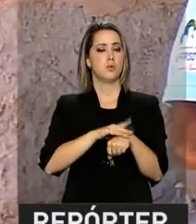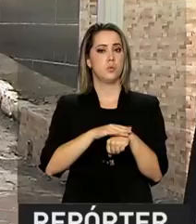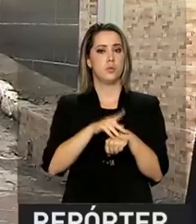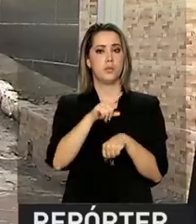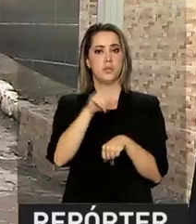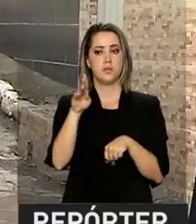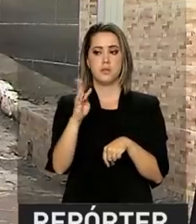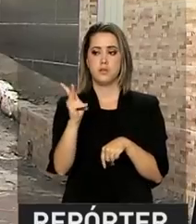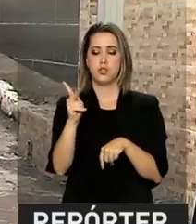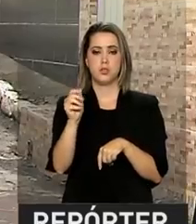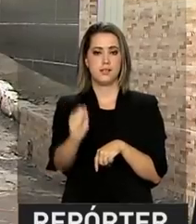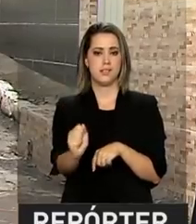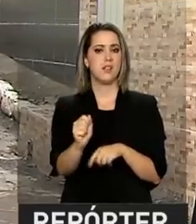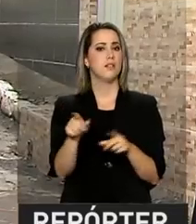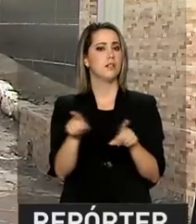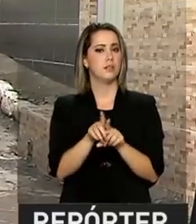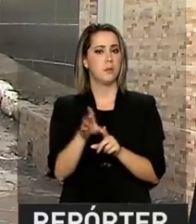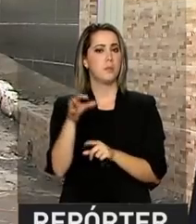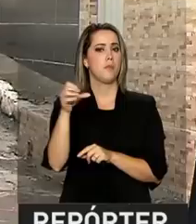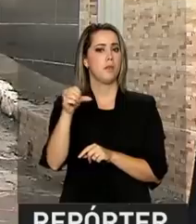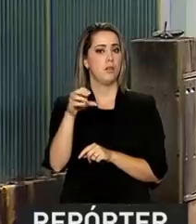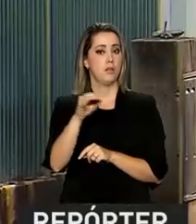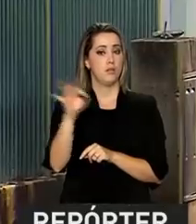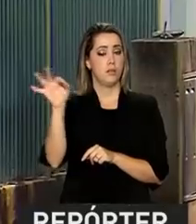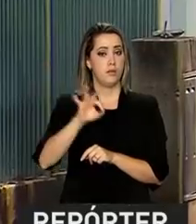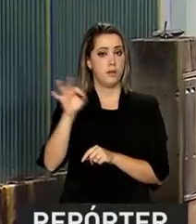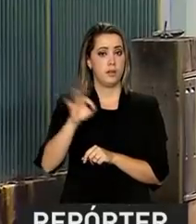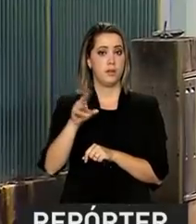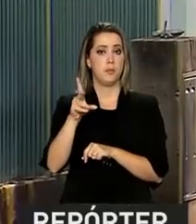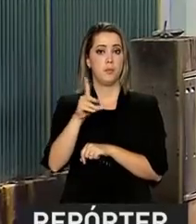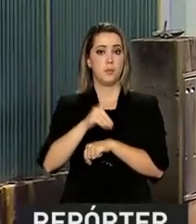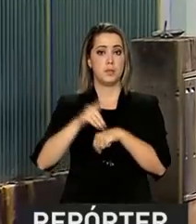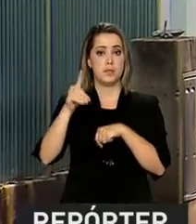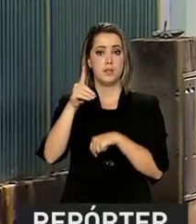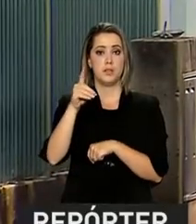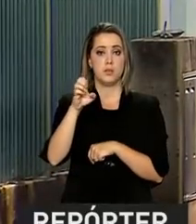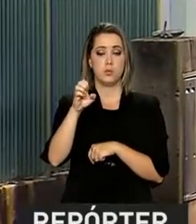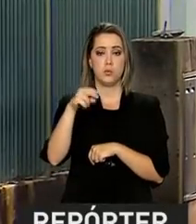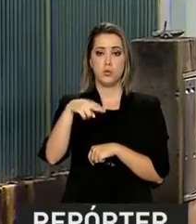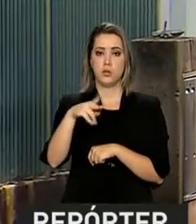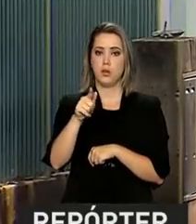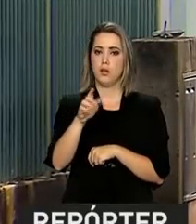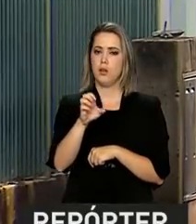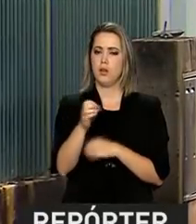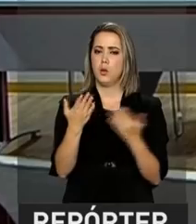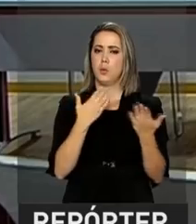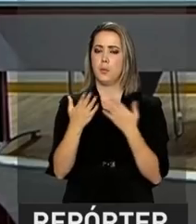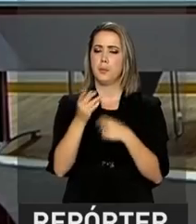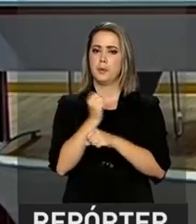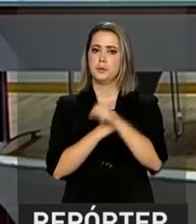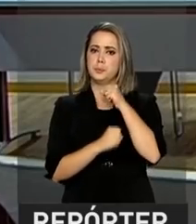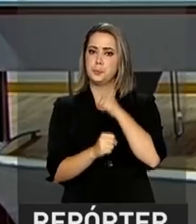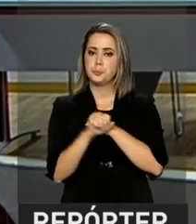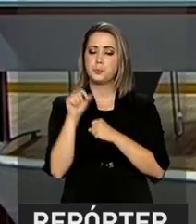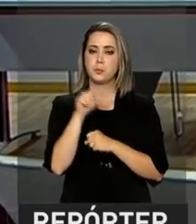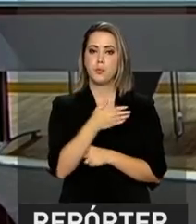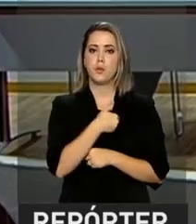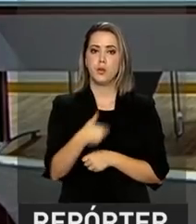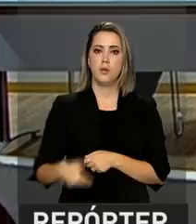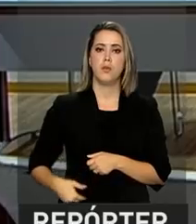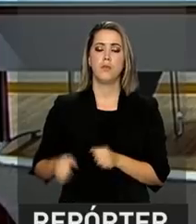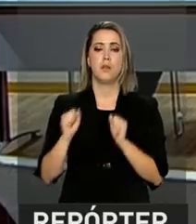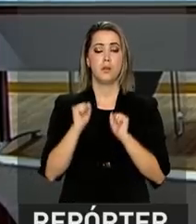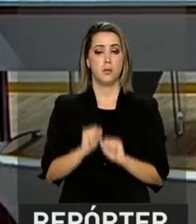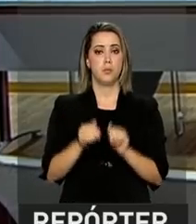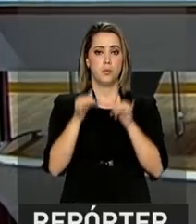zika e 90% nos de dengue, se comparado com o mesmo período do ano passado. E o governo pôde